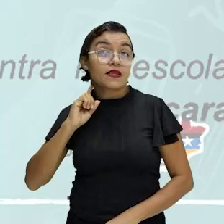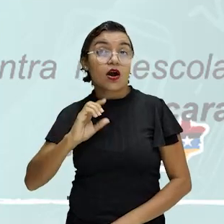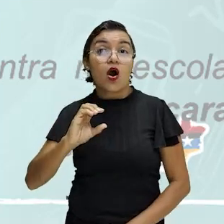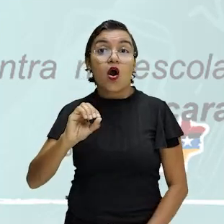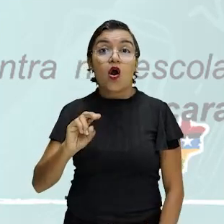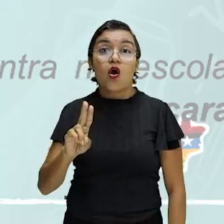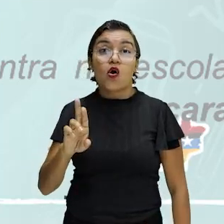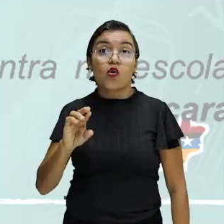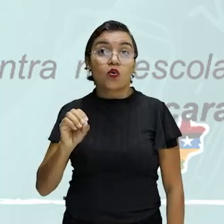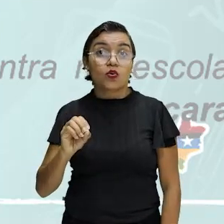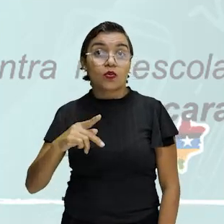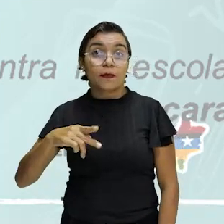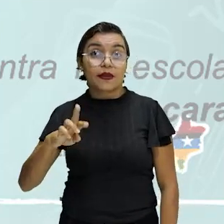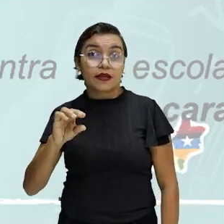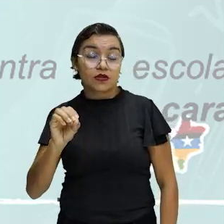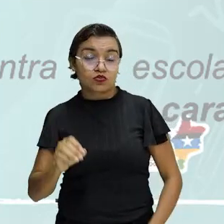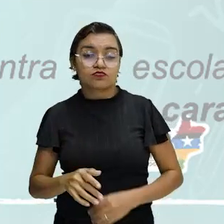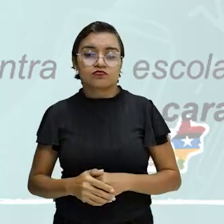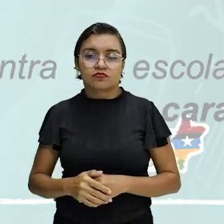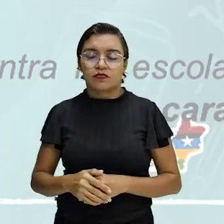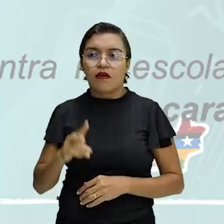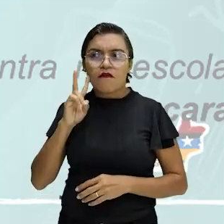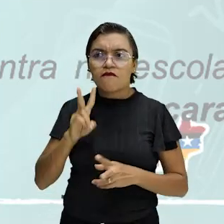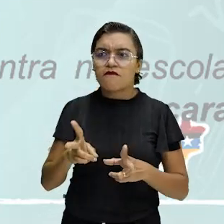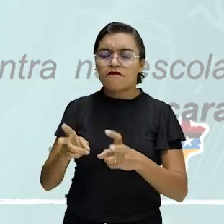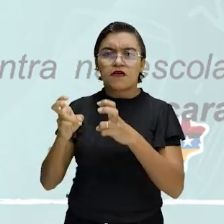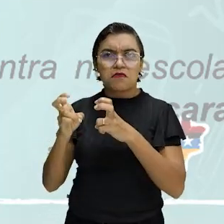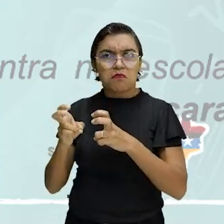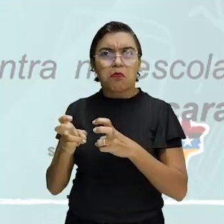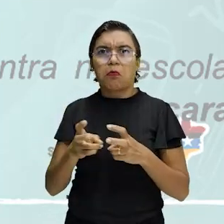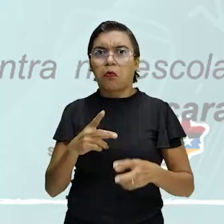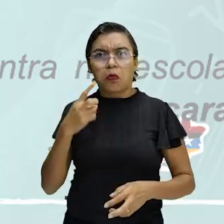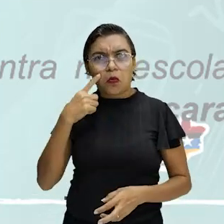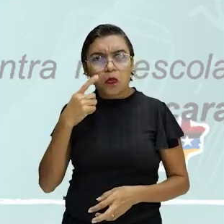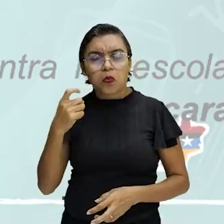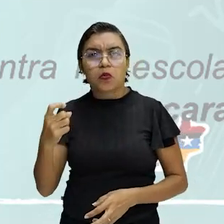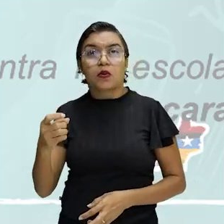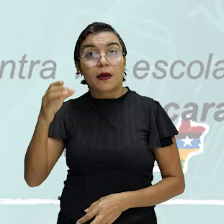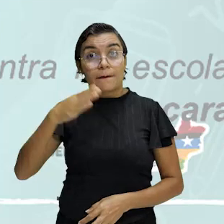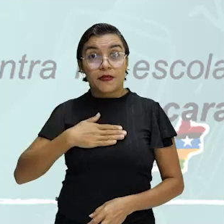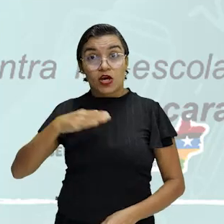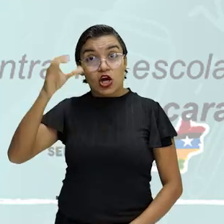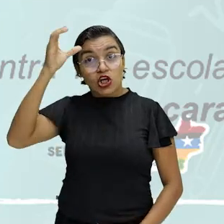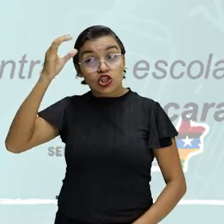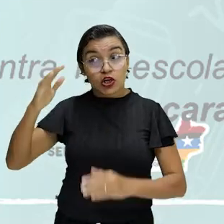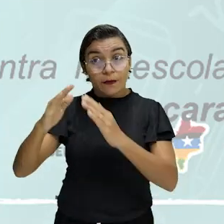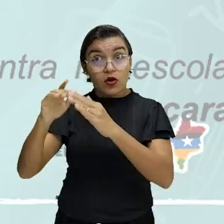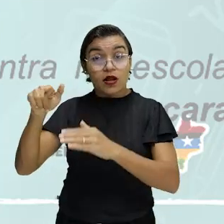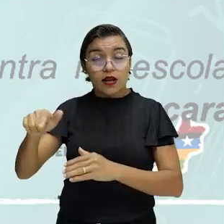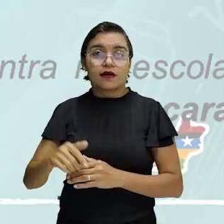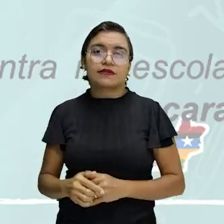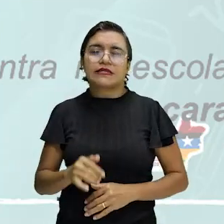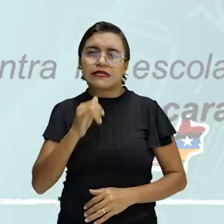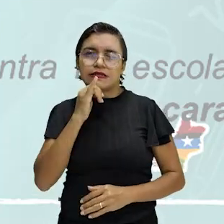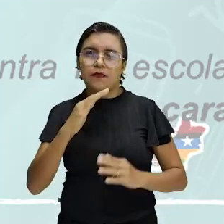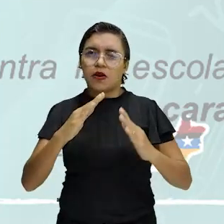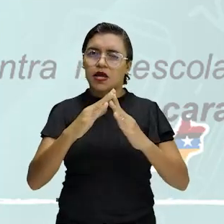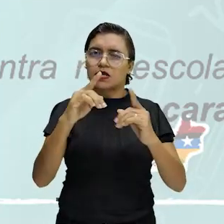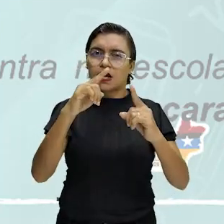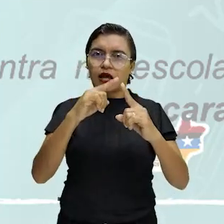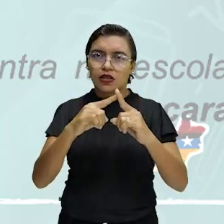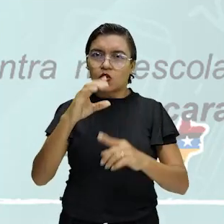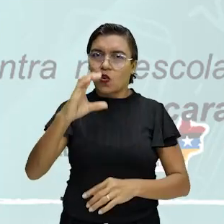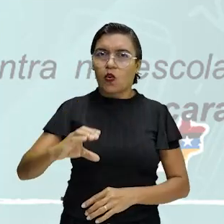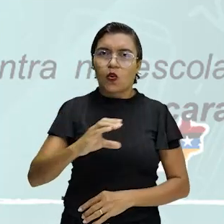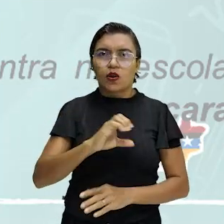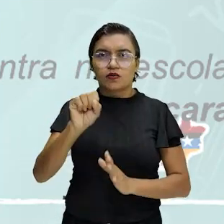E vi muitas coisas interessantes. Tem uma tia que mora lá e ela me mostrou coisas muito bonitas, tipo as igrejas católicas do século